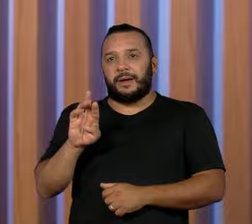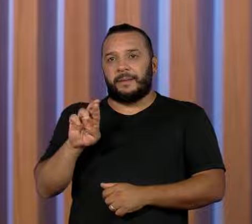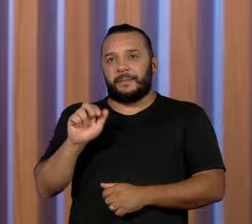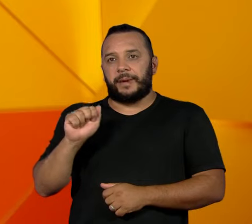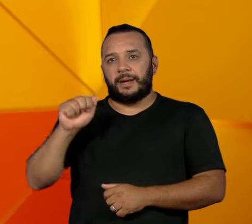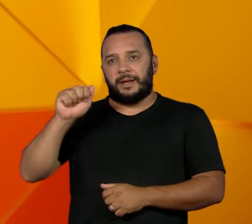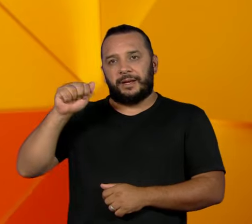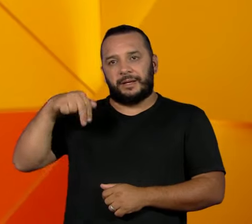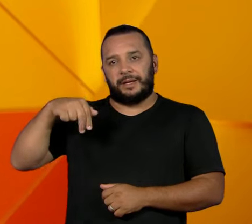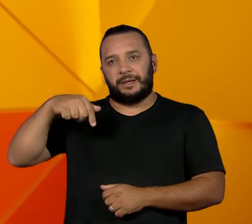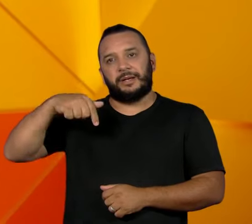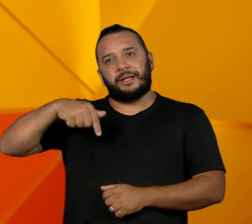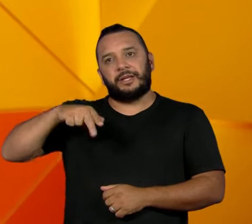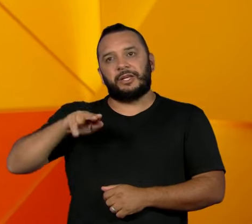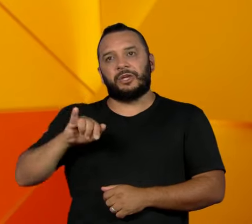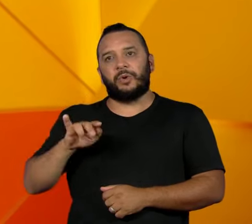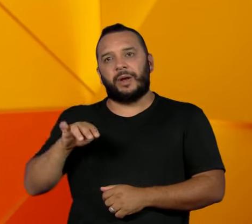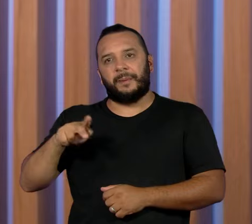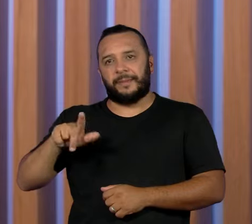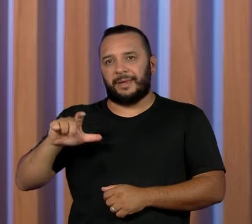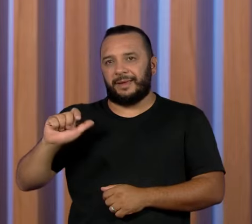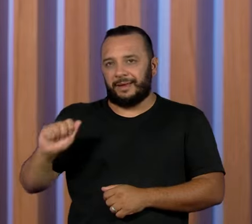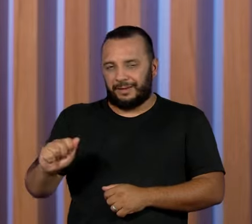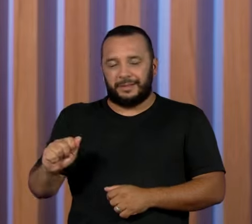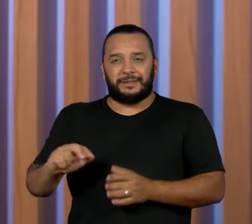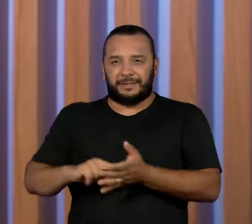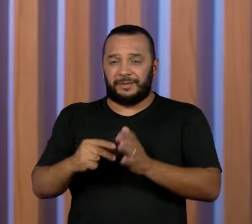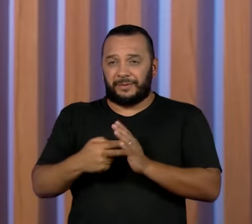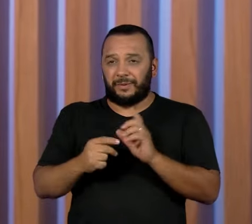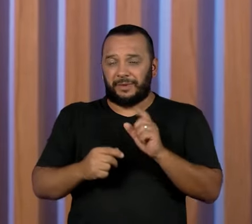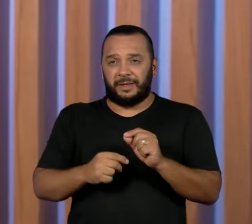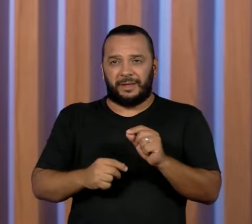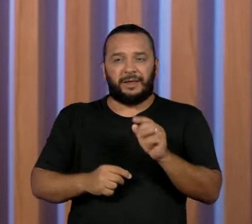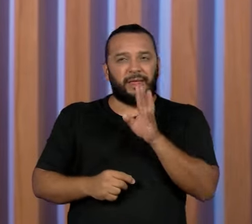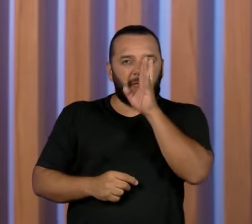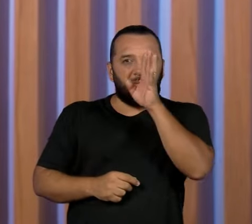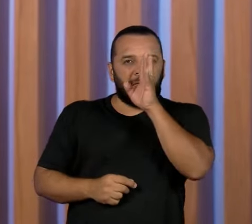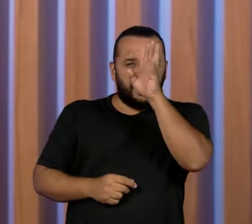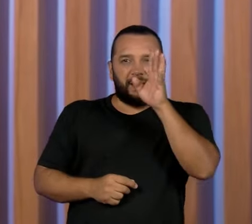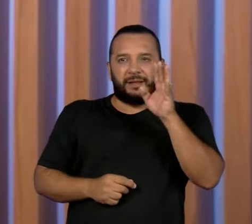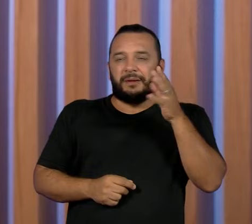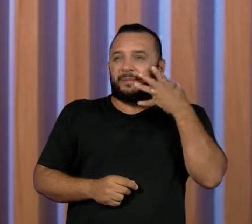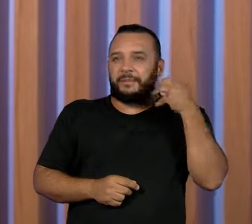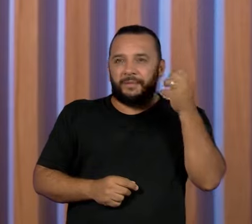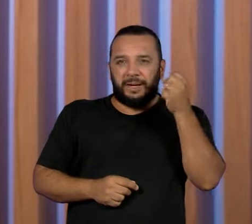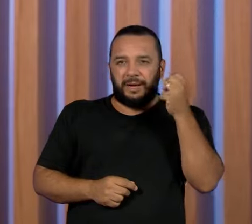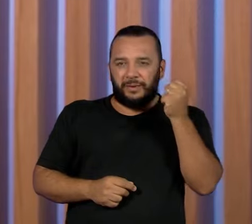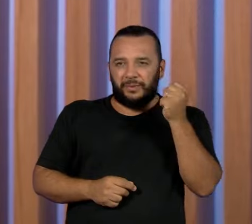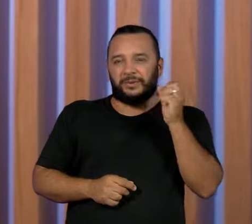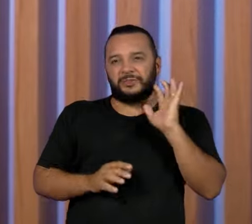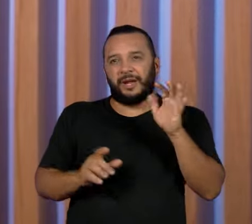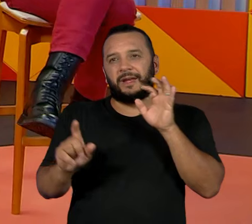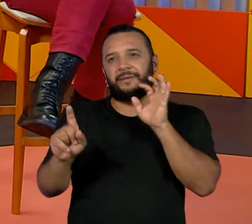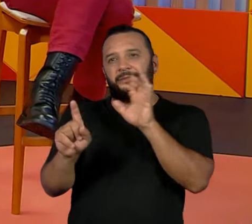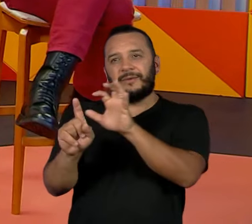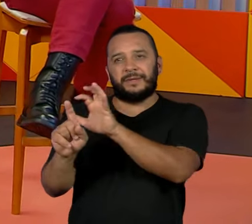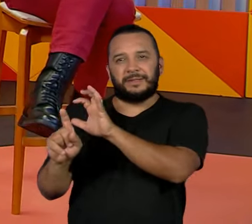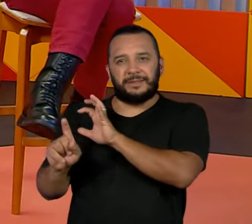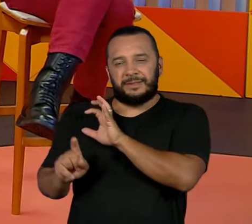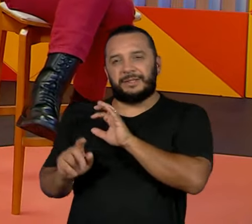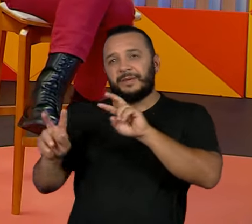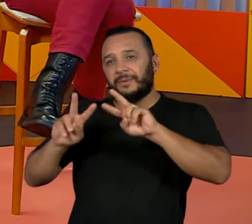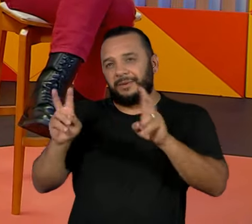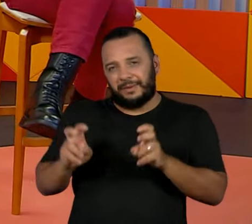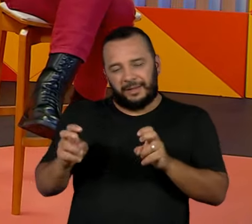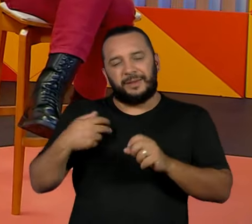a gente percebe que as narrativas brancas da branquitude, eu usei esse termo, contamina as narrativas que a gente tem sobre o amor que não são